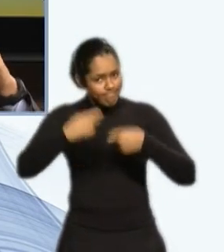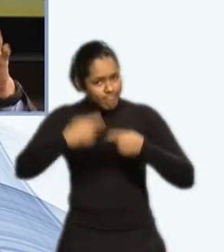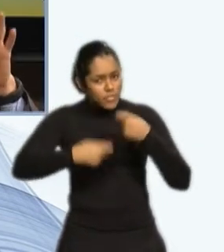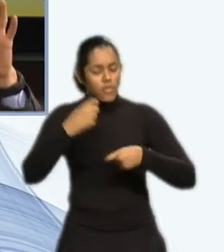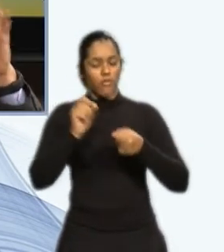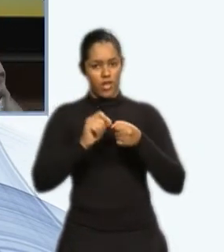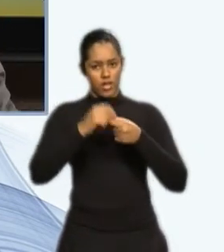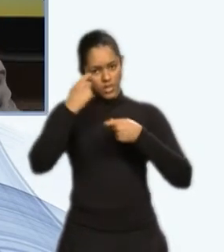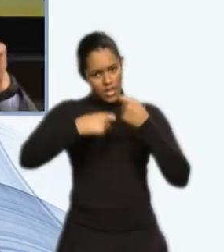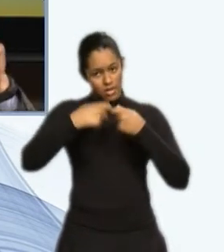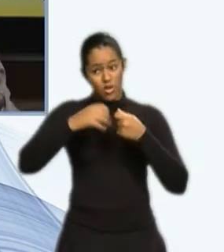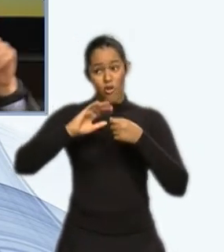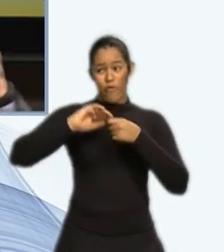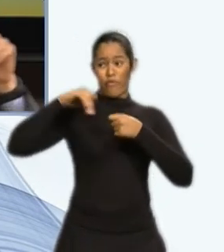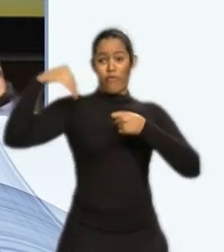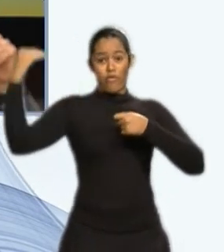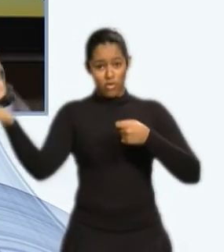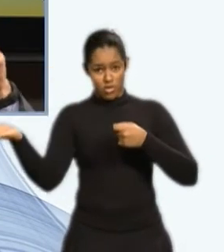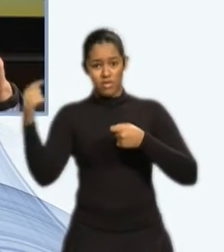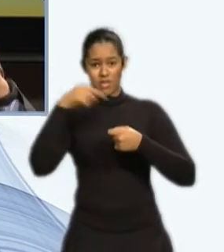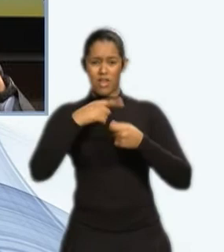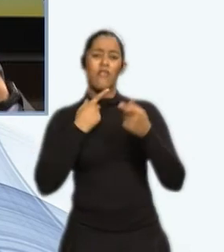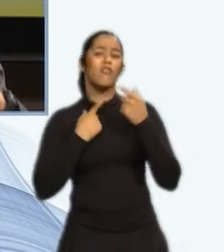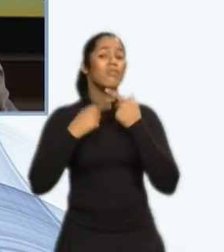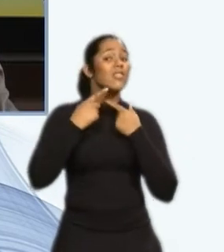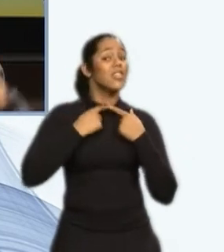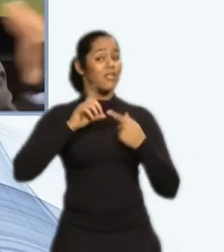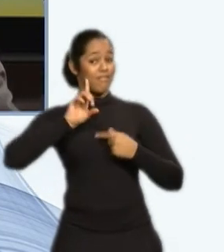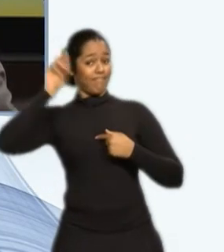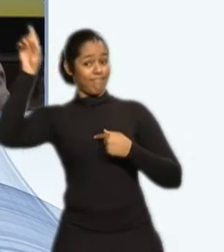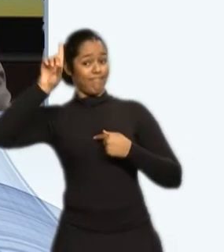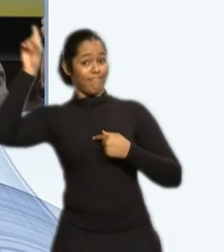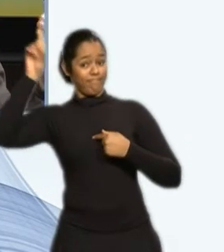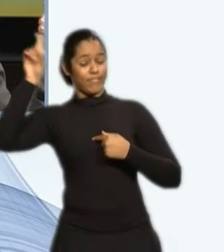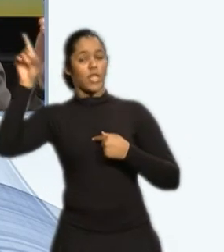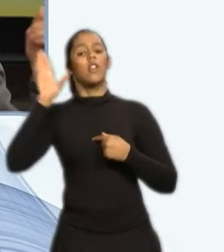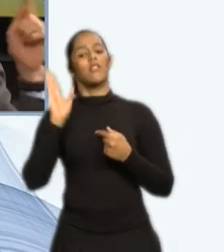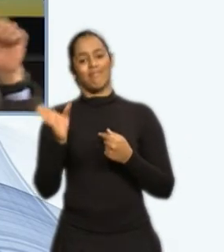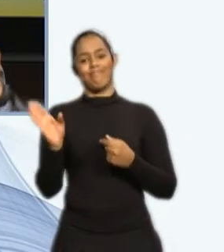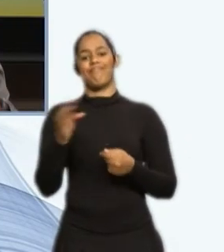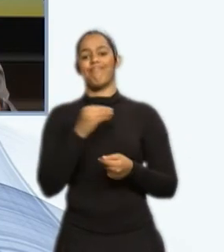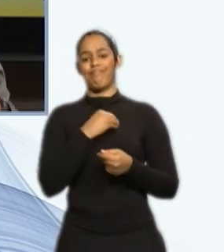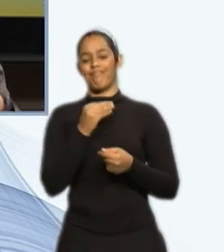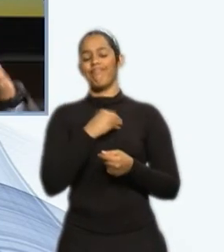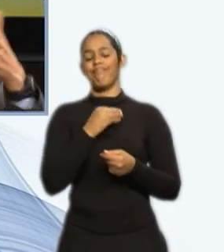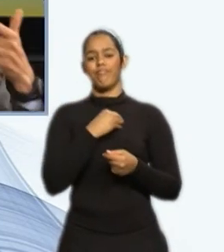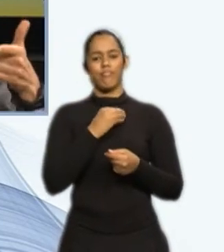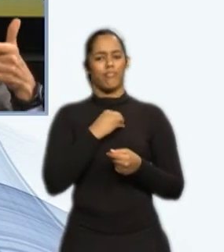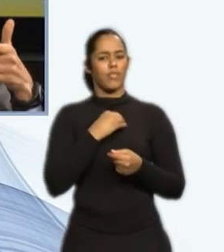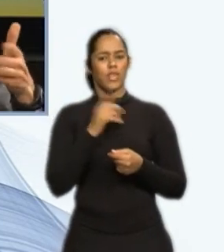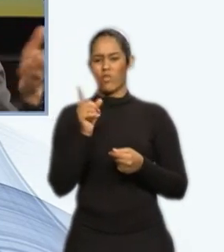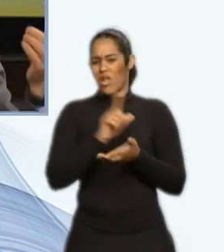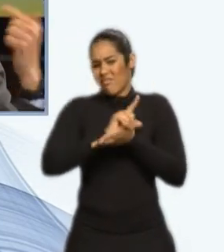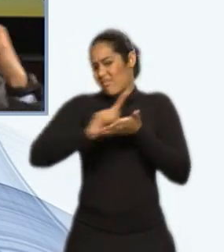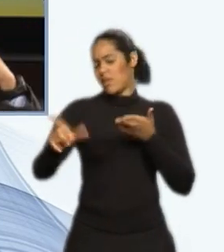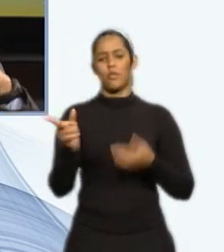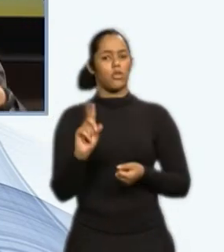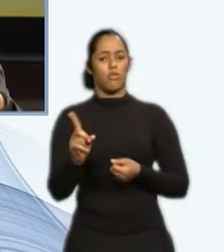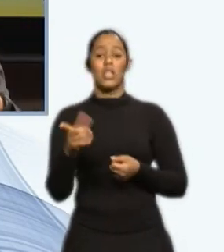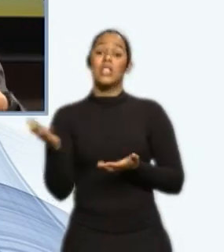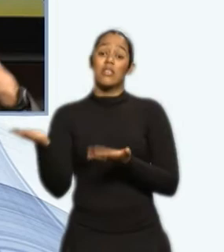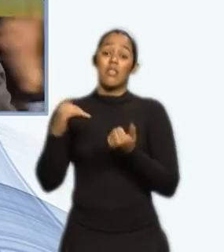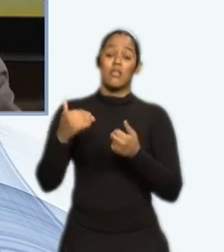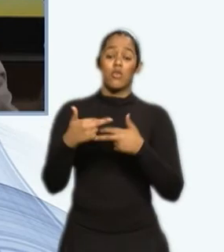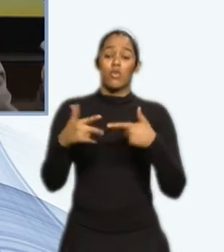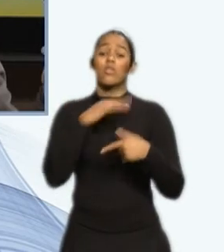sexual fora desses propósitos originais da criação de Deus, você está envolvido em impureza, com prejuízo para a sua